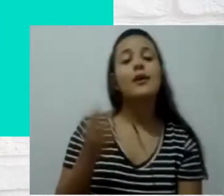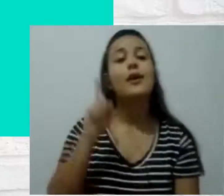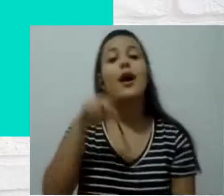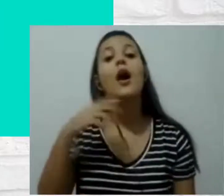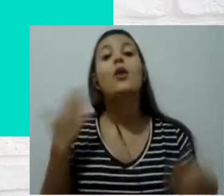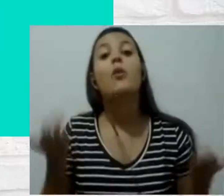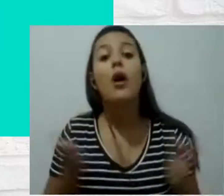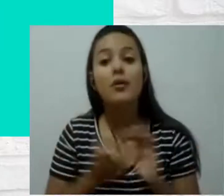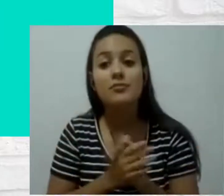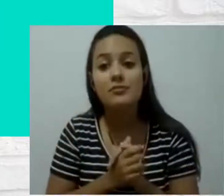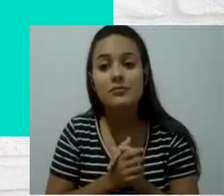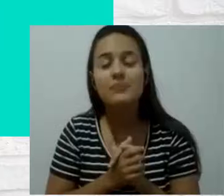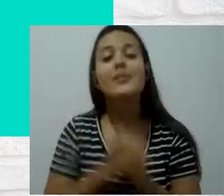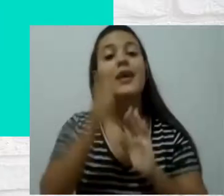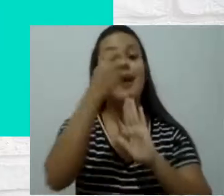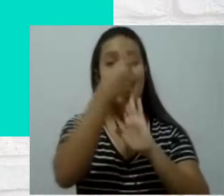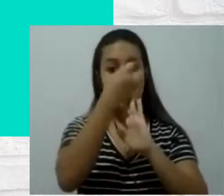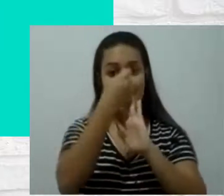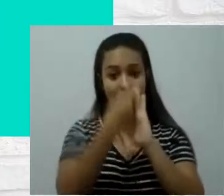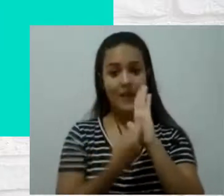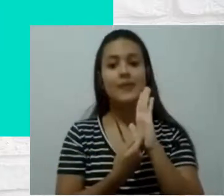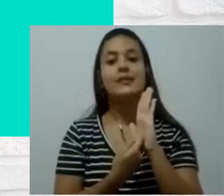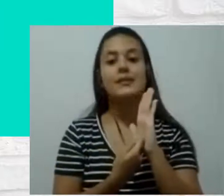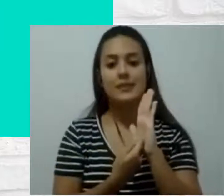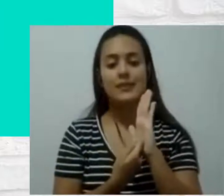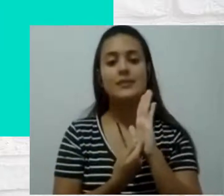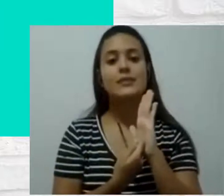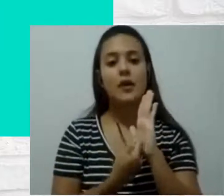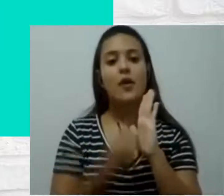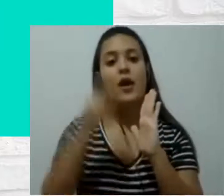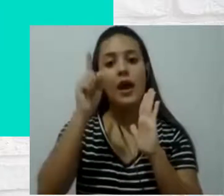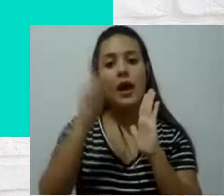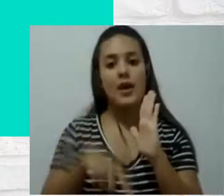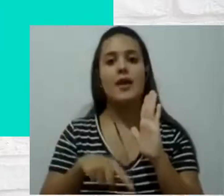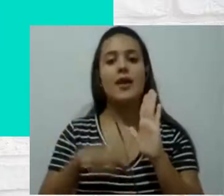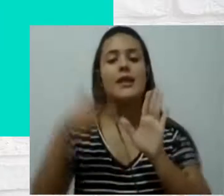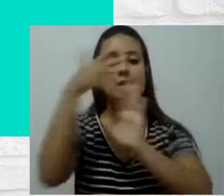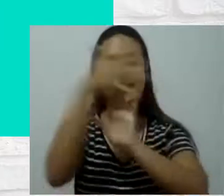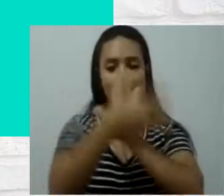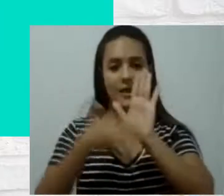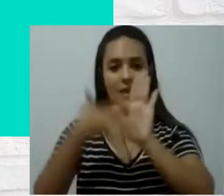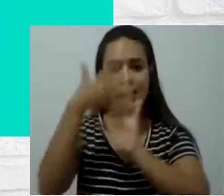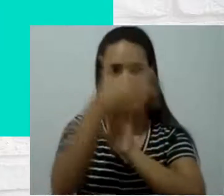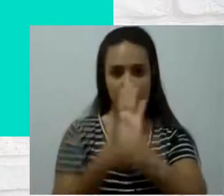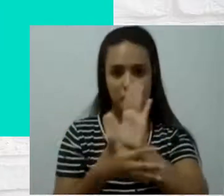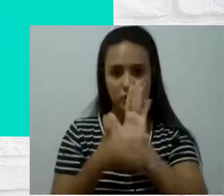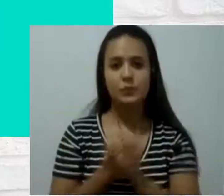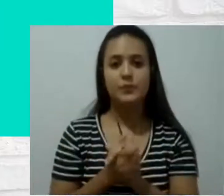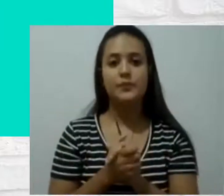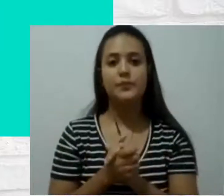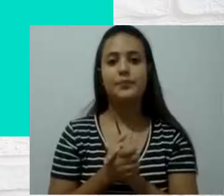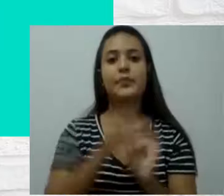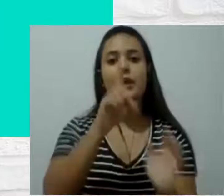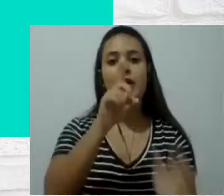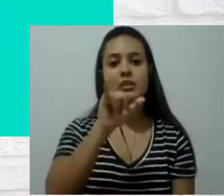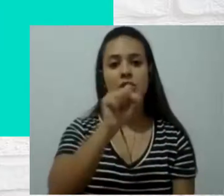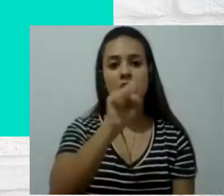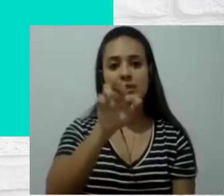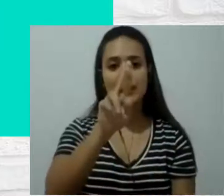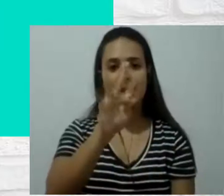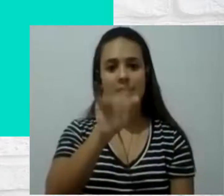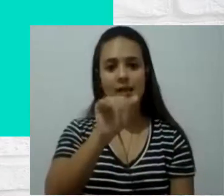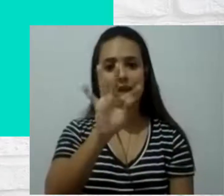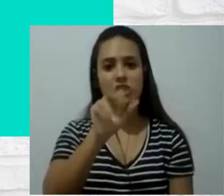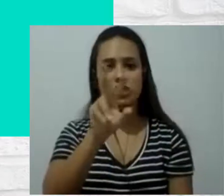já estuda há muito tempo, a gente já sabe o que é. Que é o quê? Uma redação é